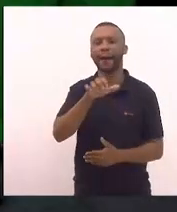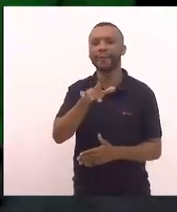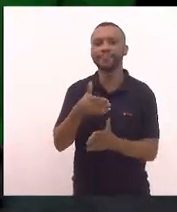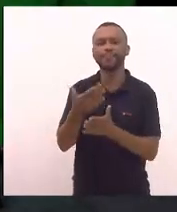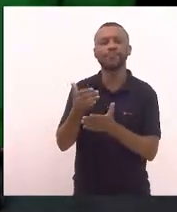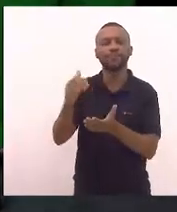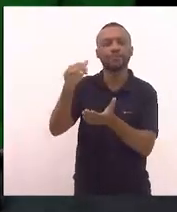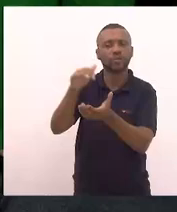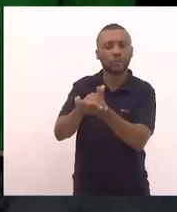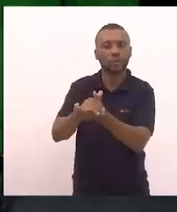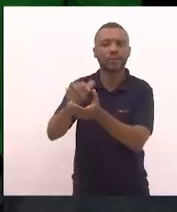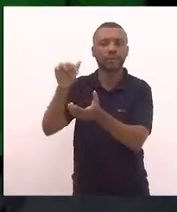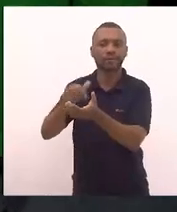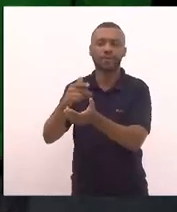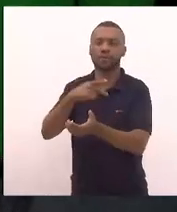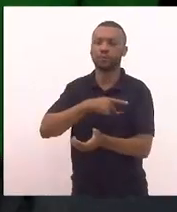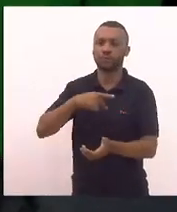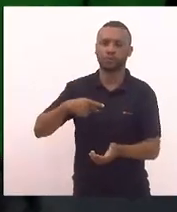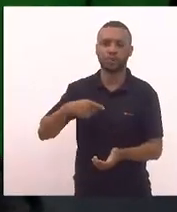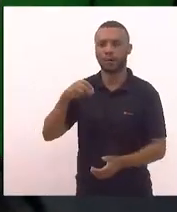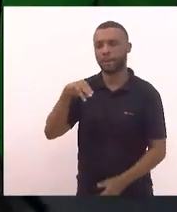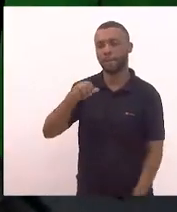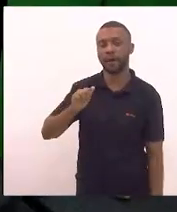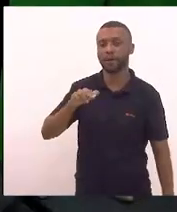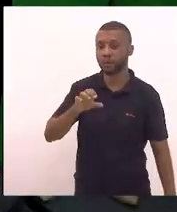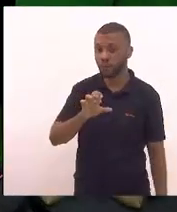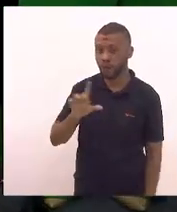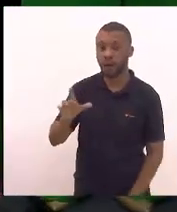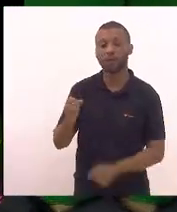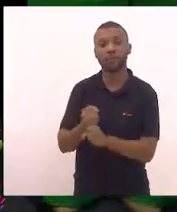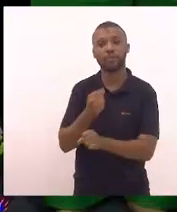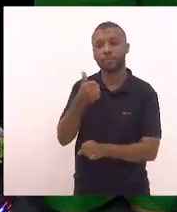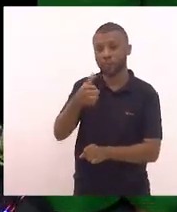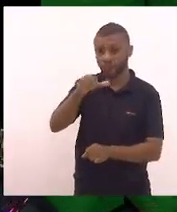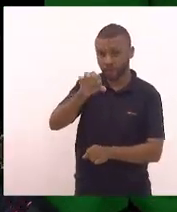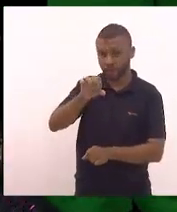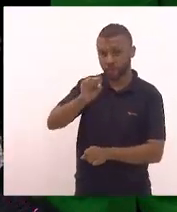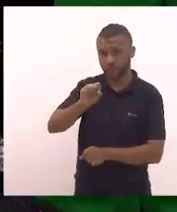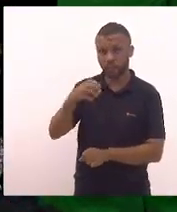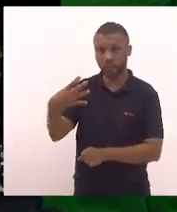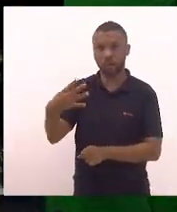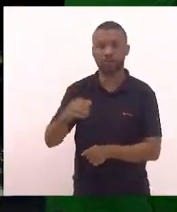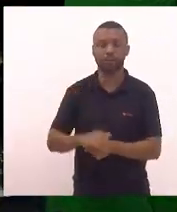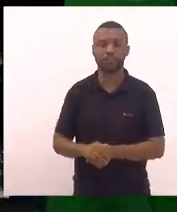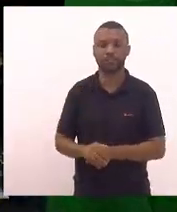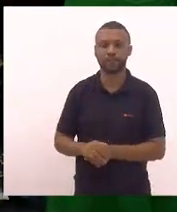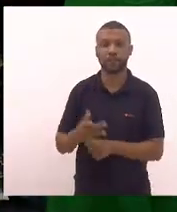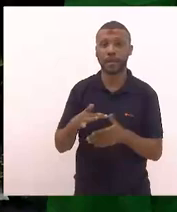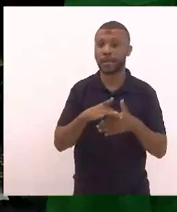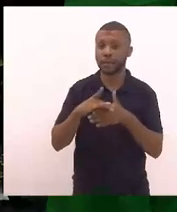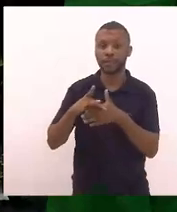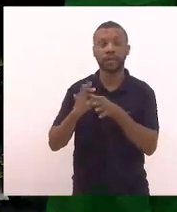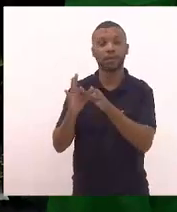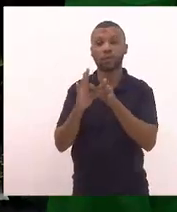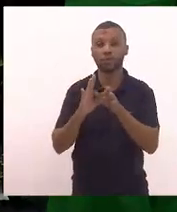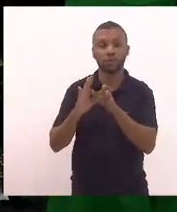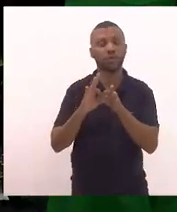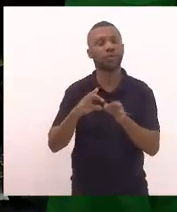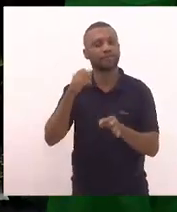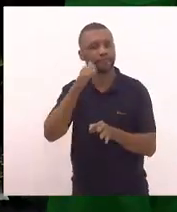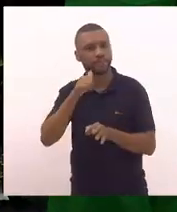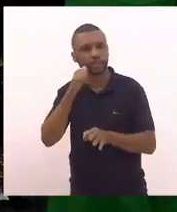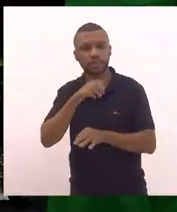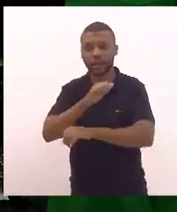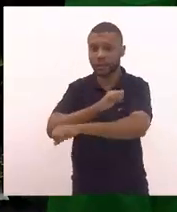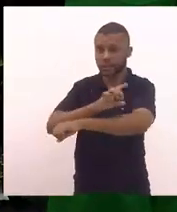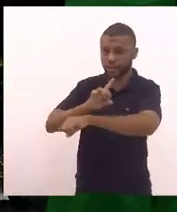esposa do pastor Manuel Ribeiro, em 1984, líder da União Feminina da Assembleia de Deus